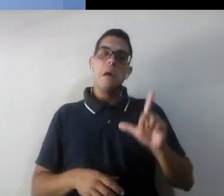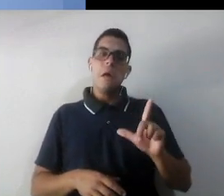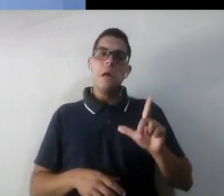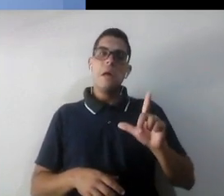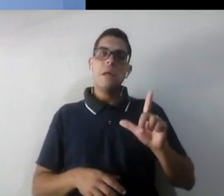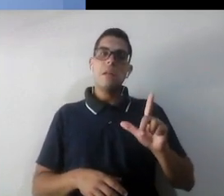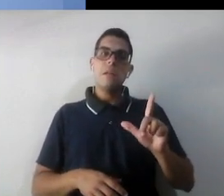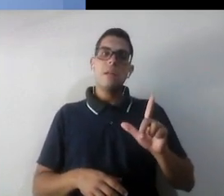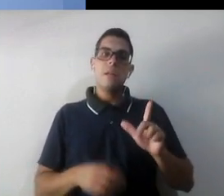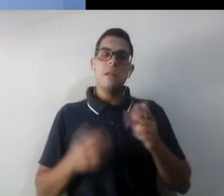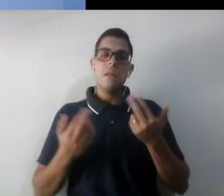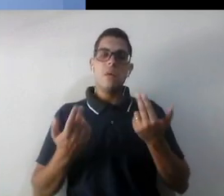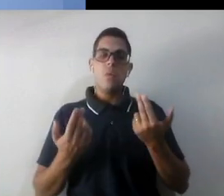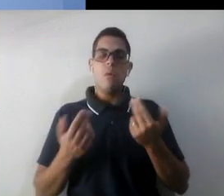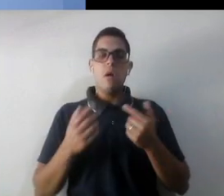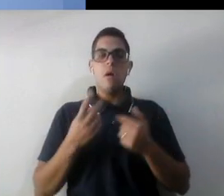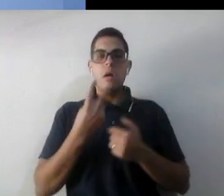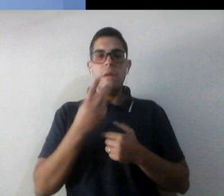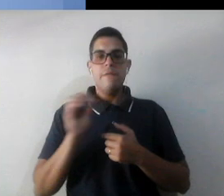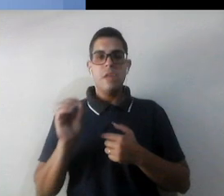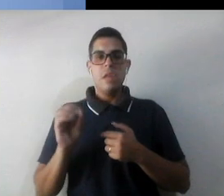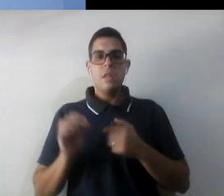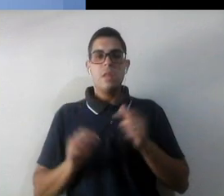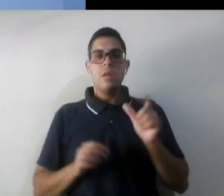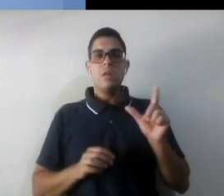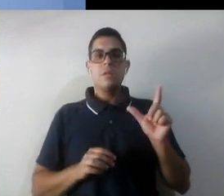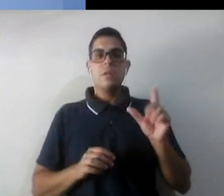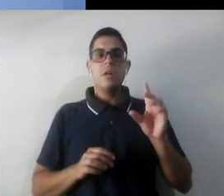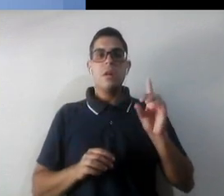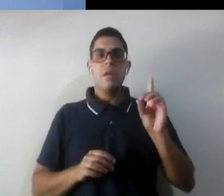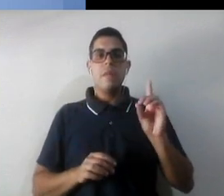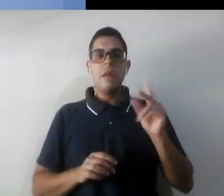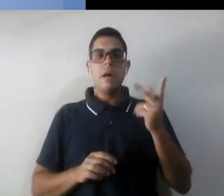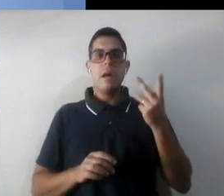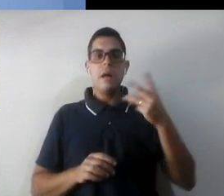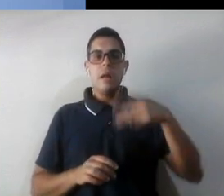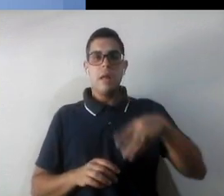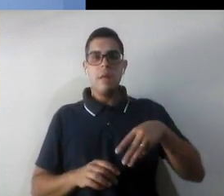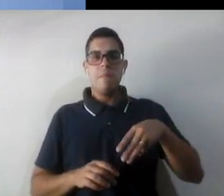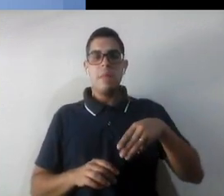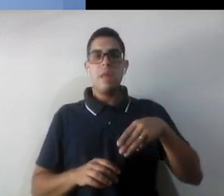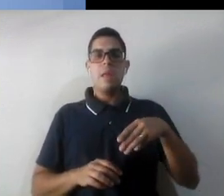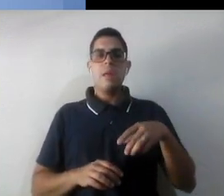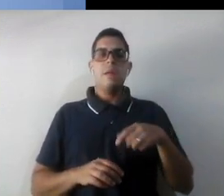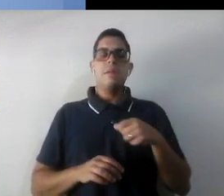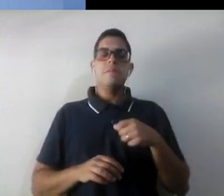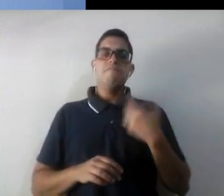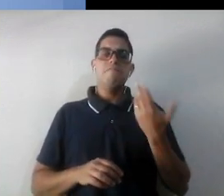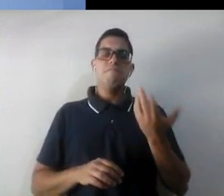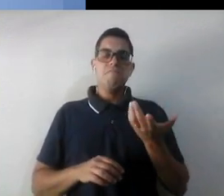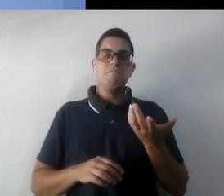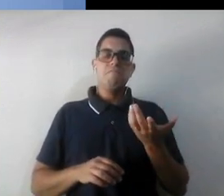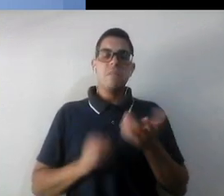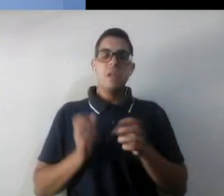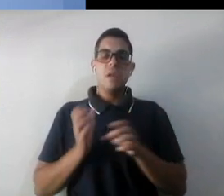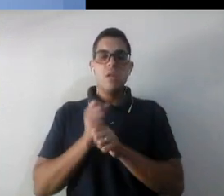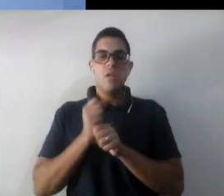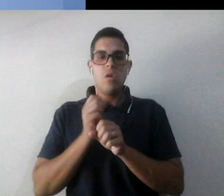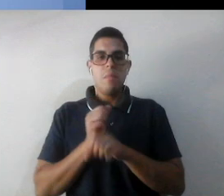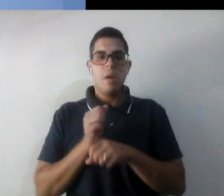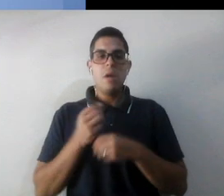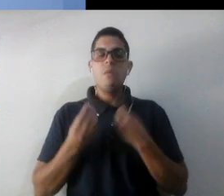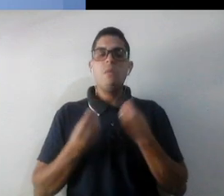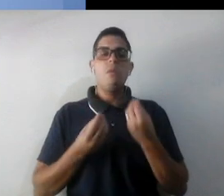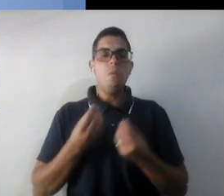Então, o que é que se quer? O DHM, que é a distância horizontal medida. Quanto é que eu vou ter que medir para que eu obtenha